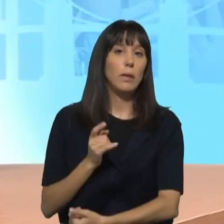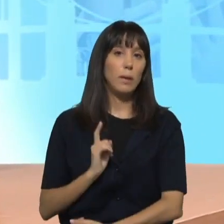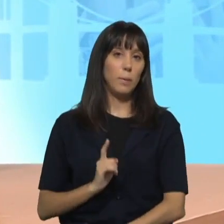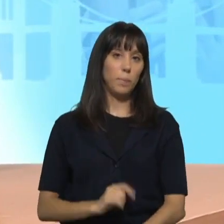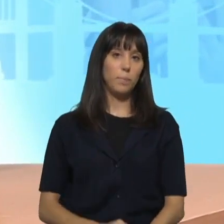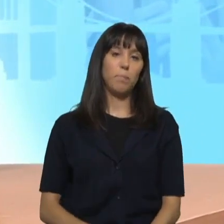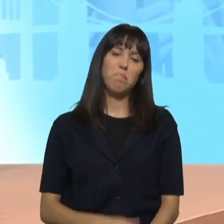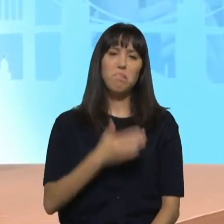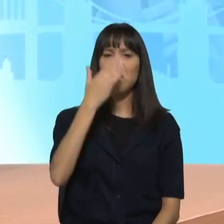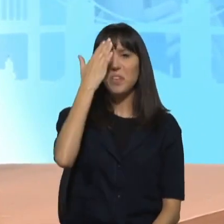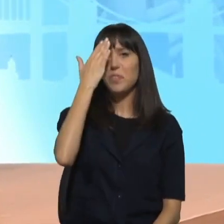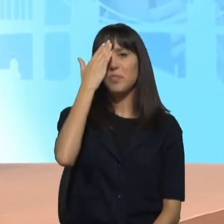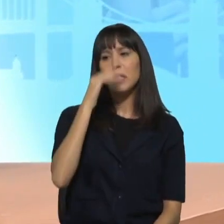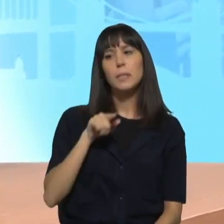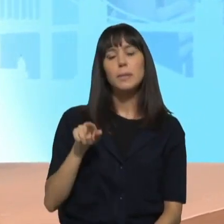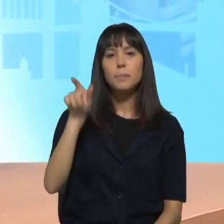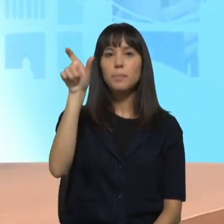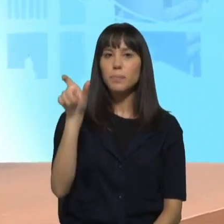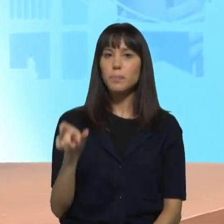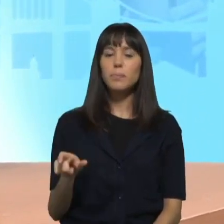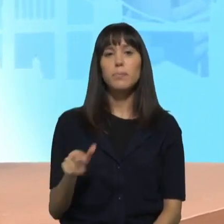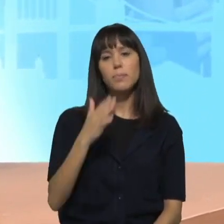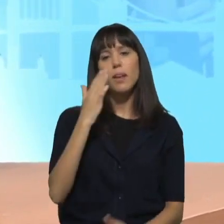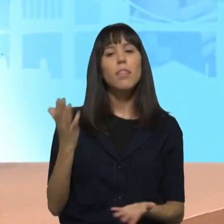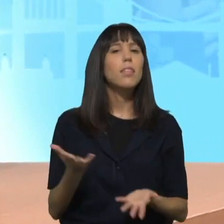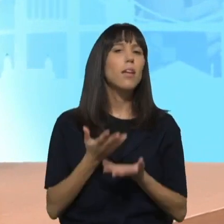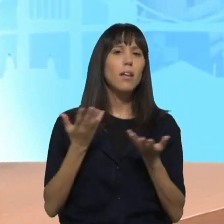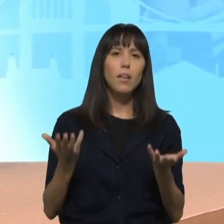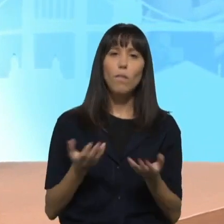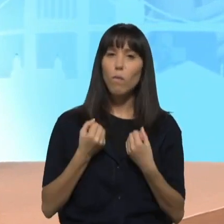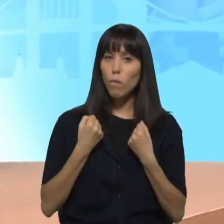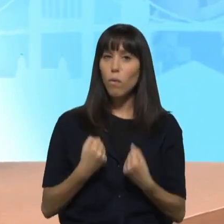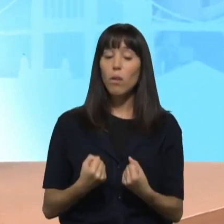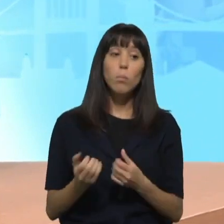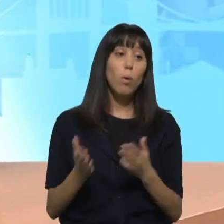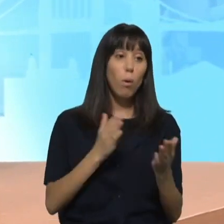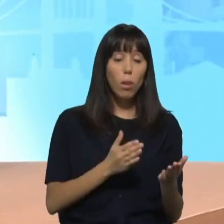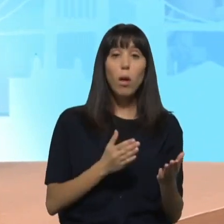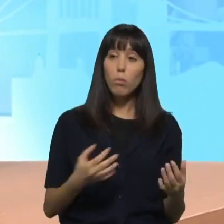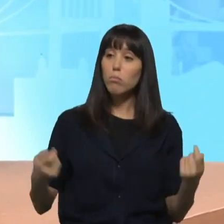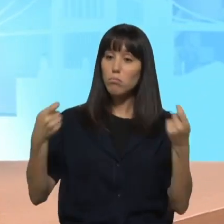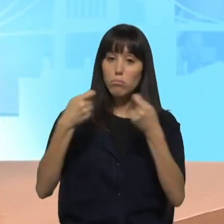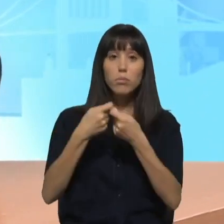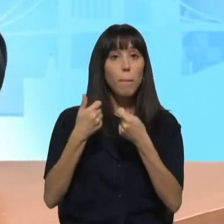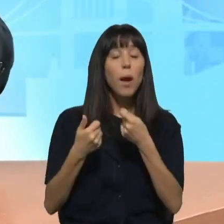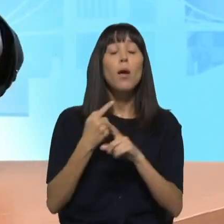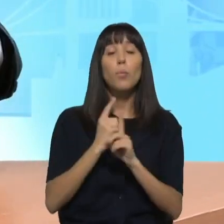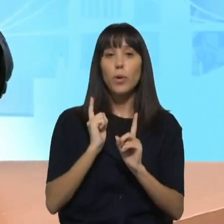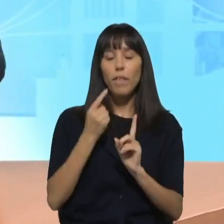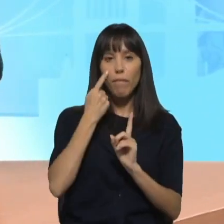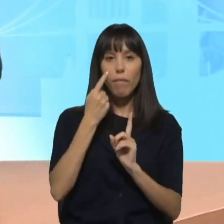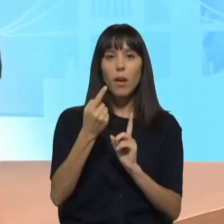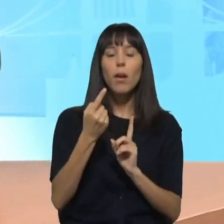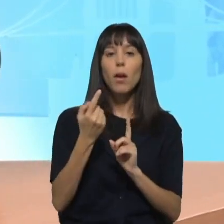me parece que nele é tranquila e muito forte, mas ao mesmo tempo também muito compatível, porque quando começa a haver aquilo que ele depois virá